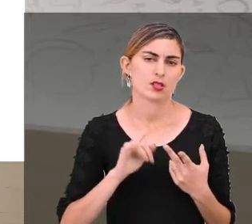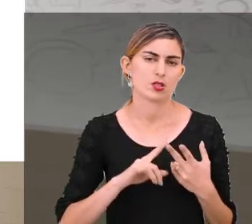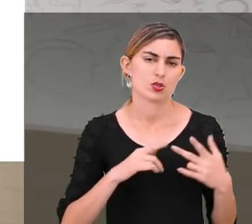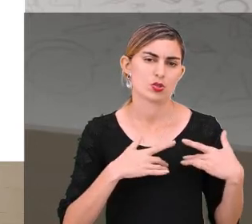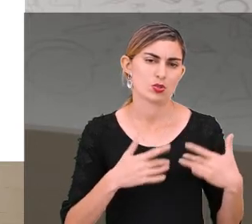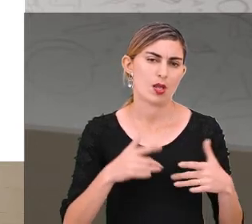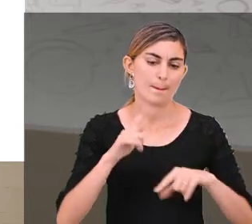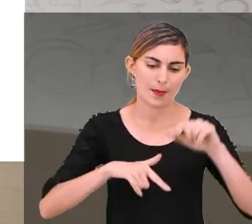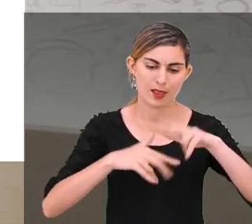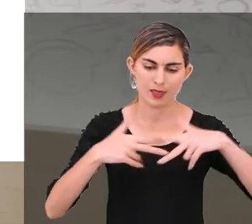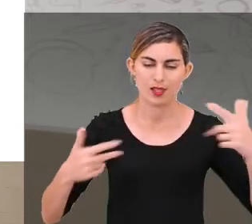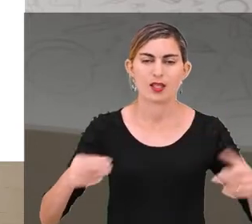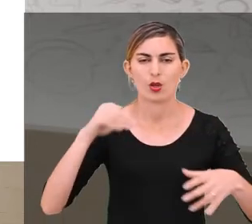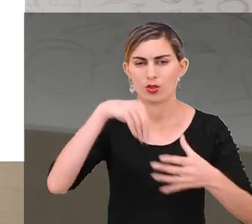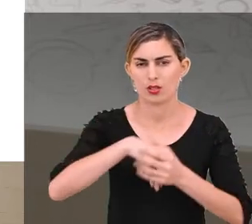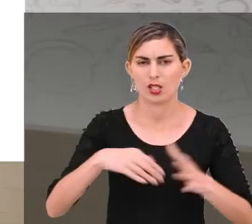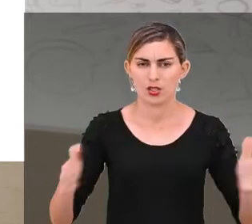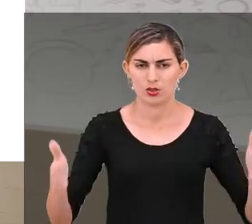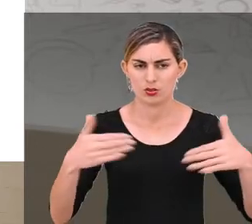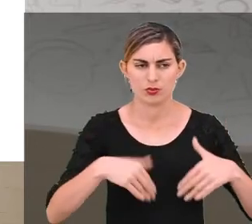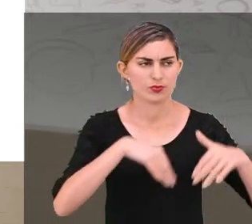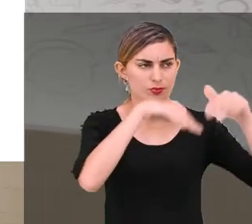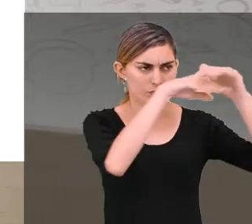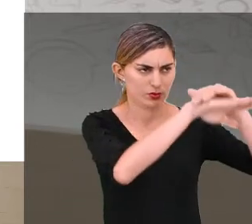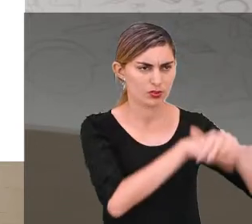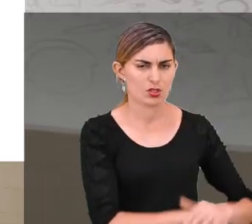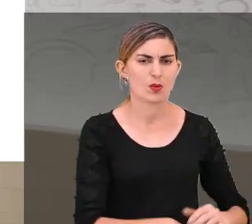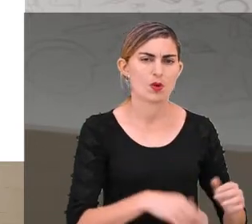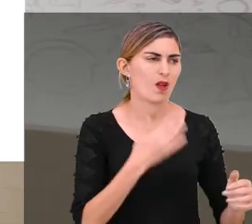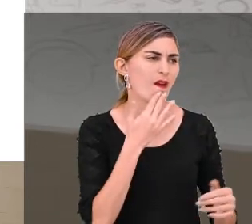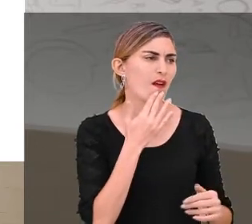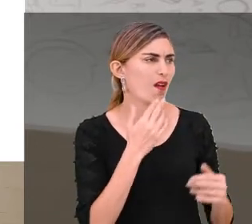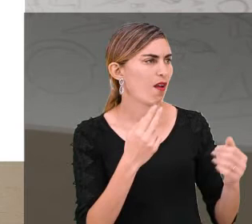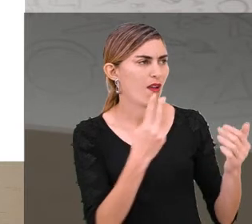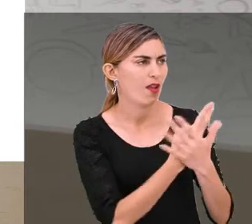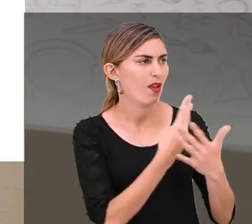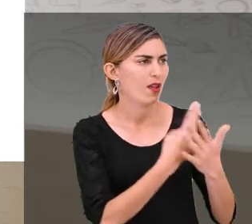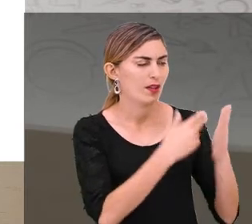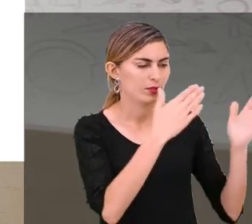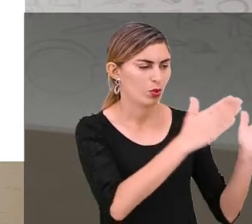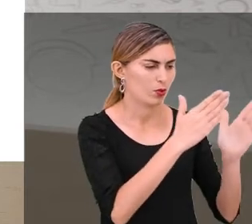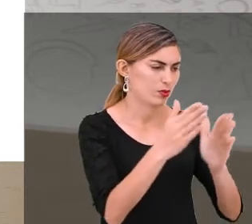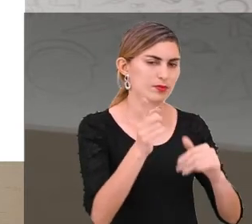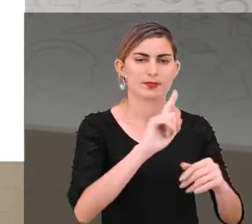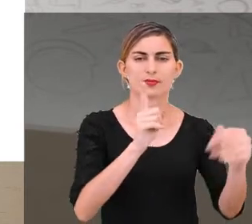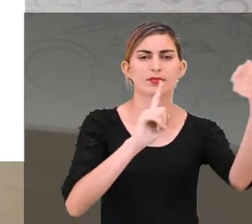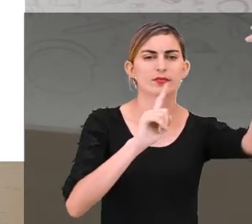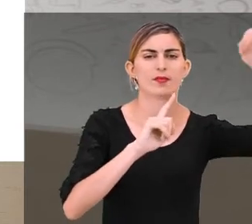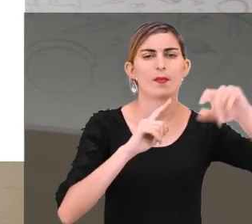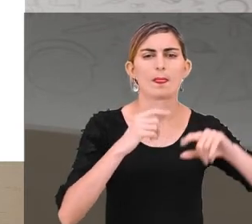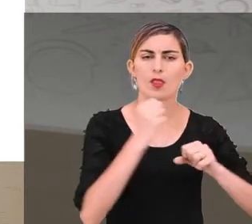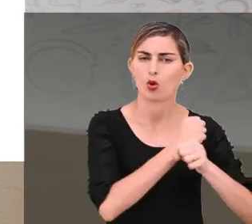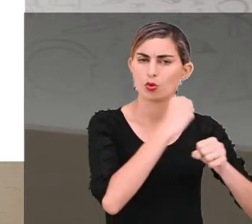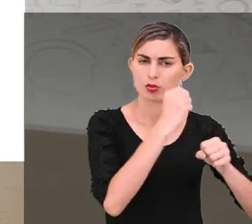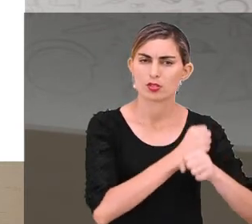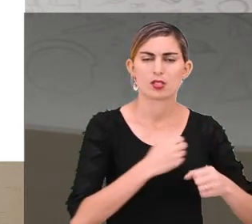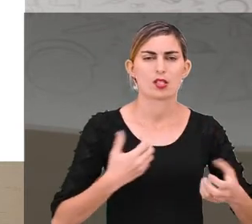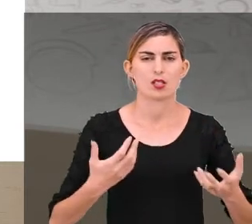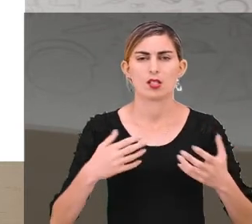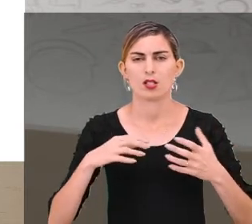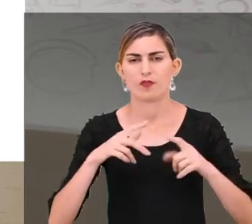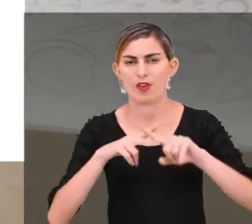disponibilização, a disposição dos materiais dentro do galpão podem estar de forma errônea, né, como materiais de